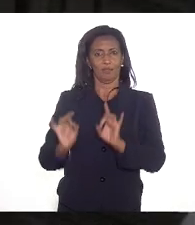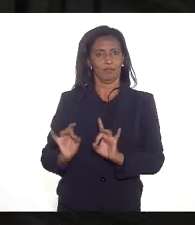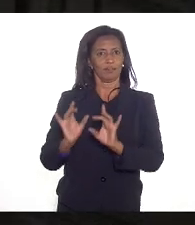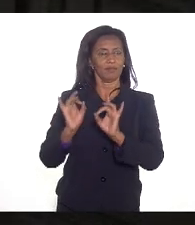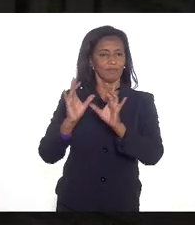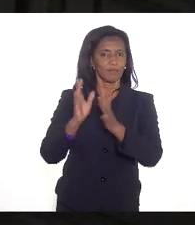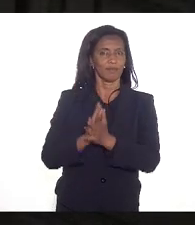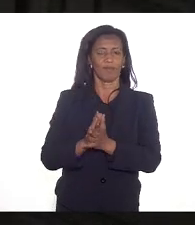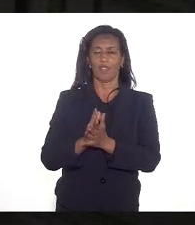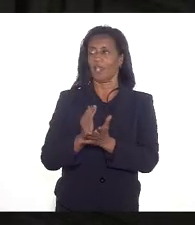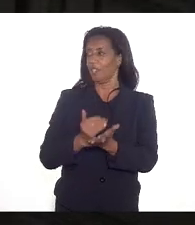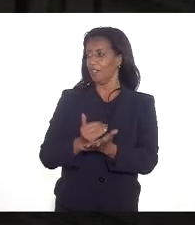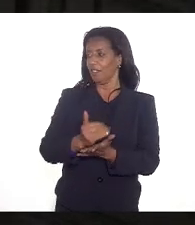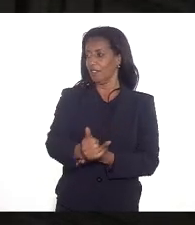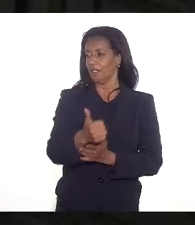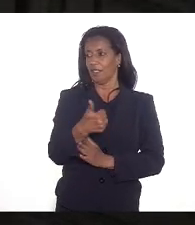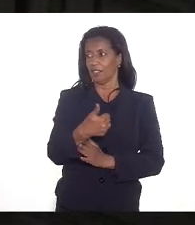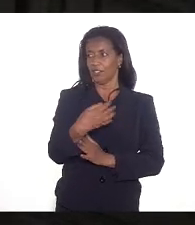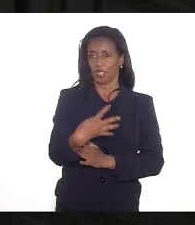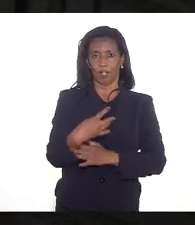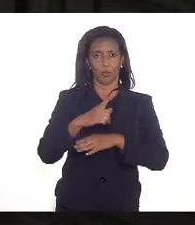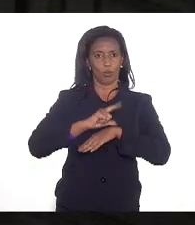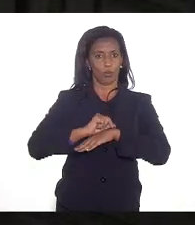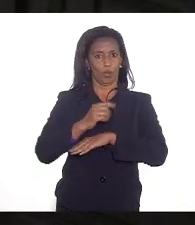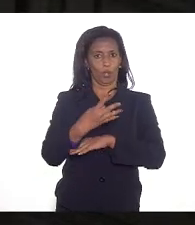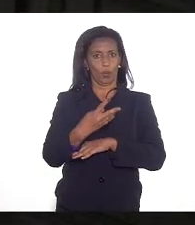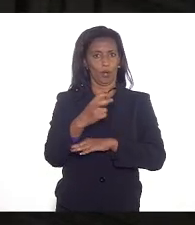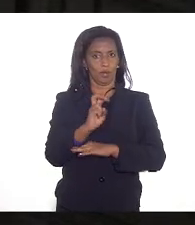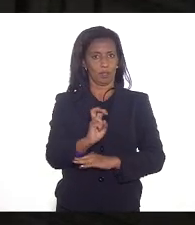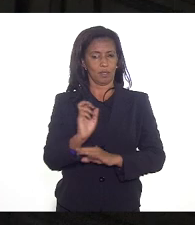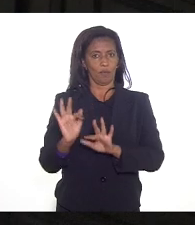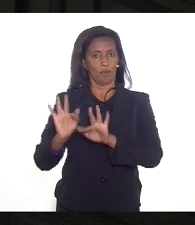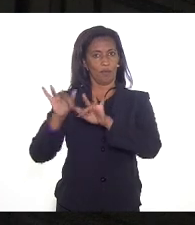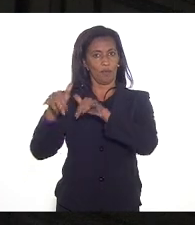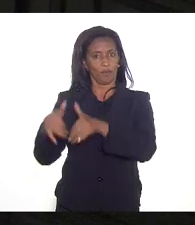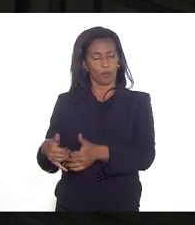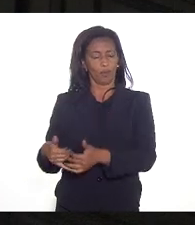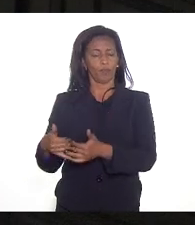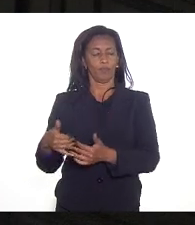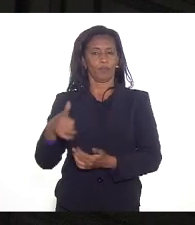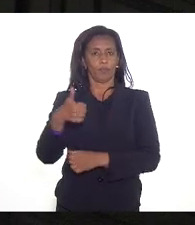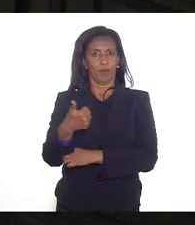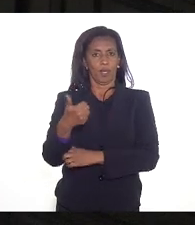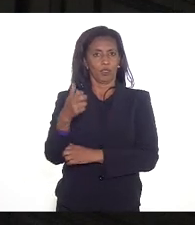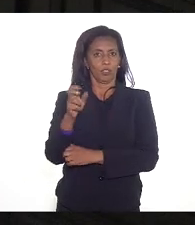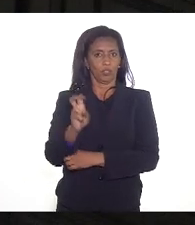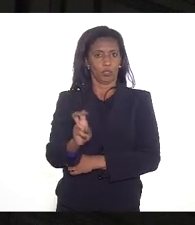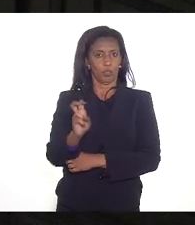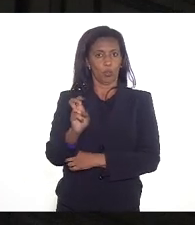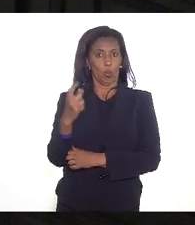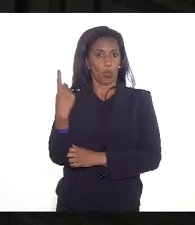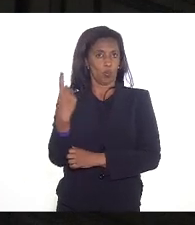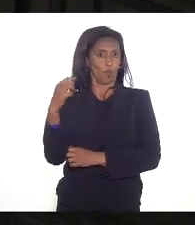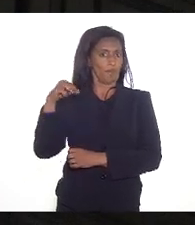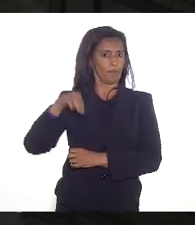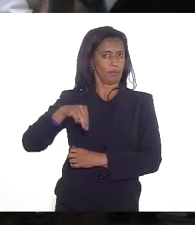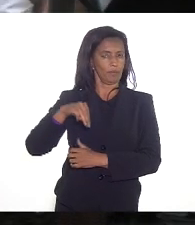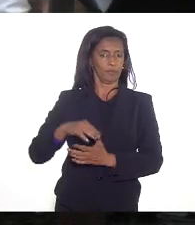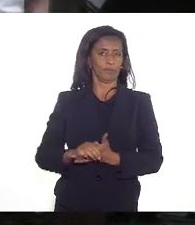extraordinária iniciadas 14:45 encerrou seus 15:01